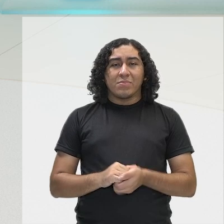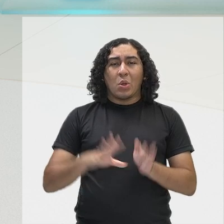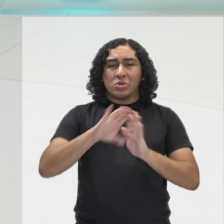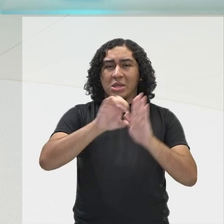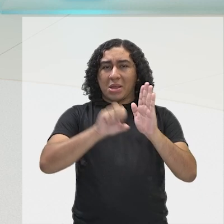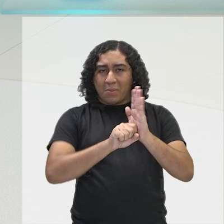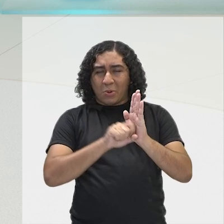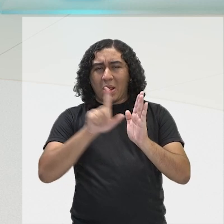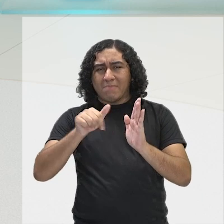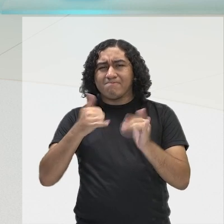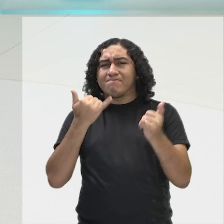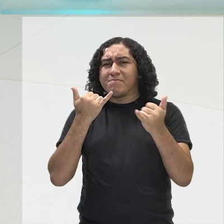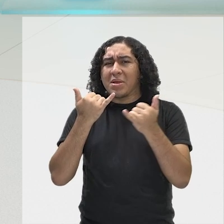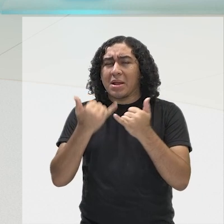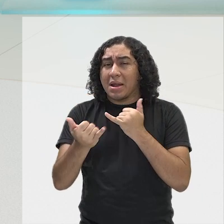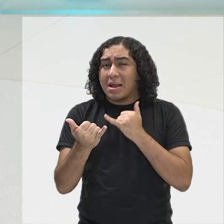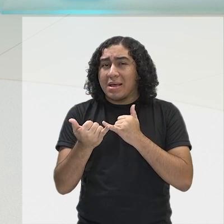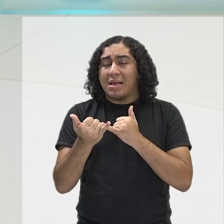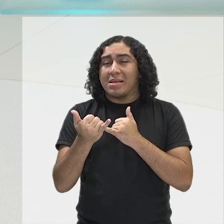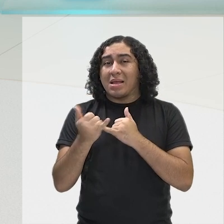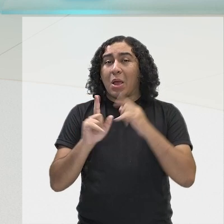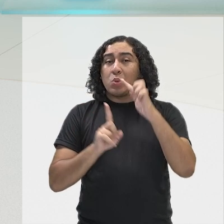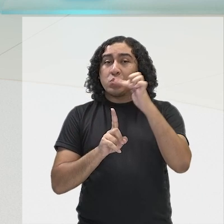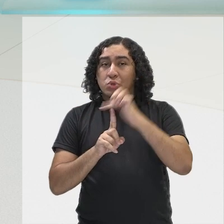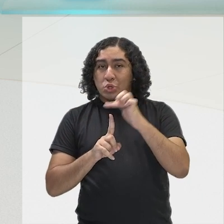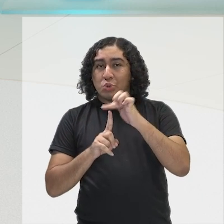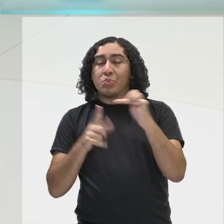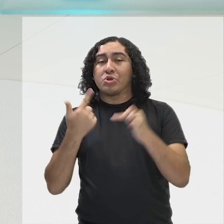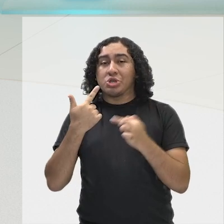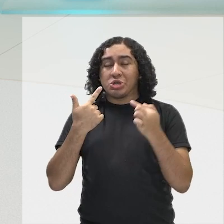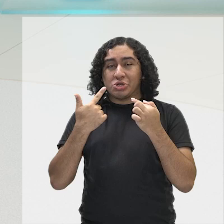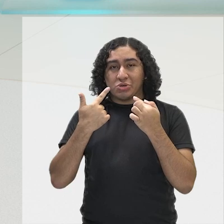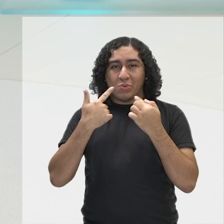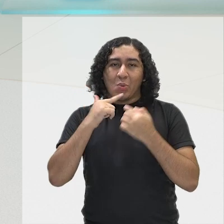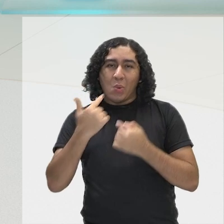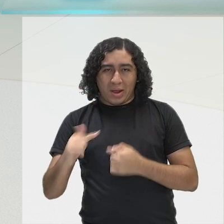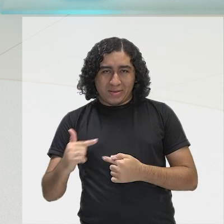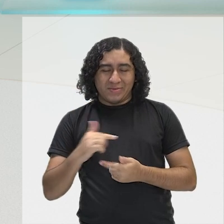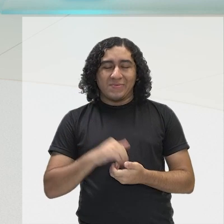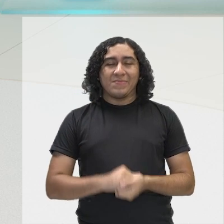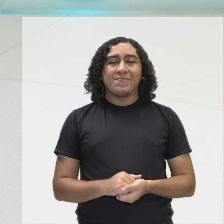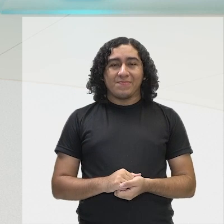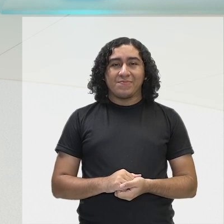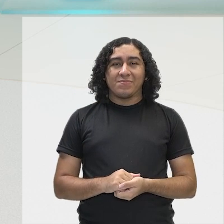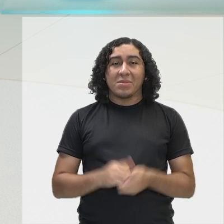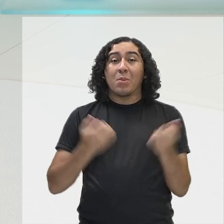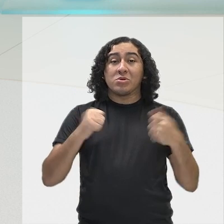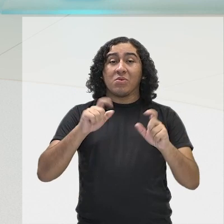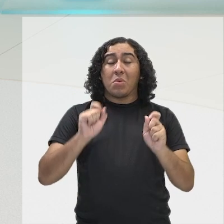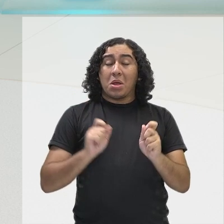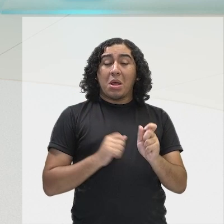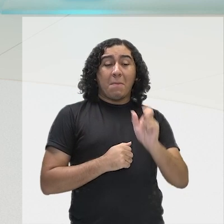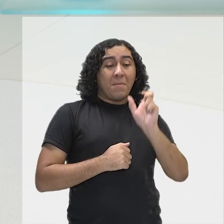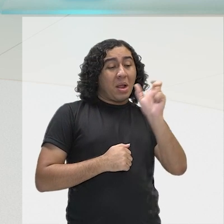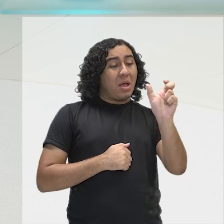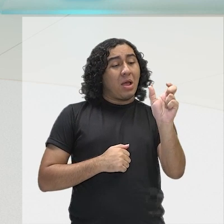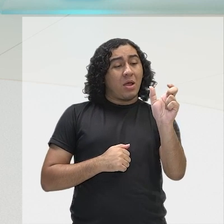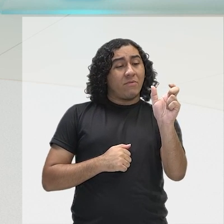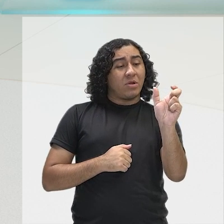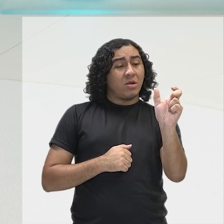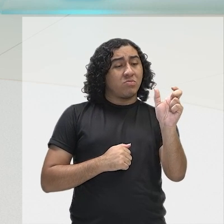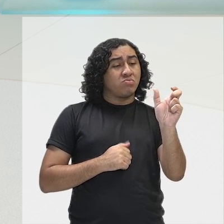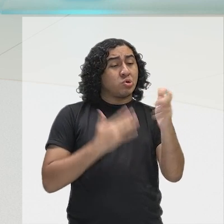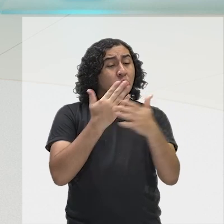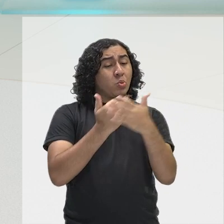se tornou um tipo de linguagem, de maneira que você pode substituir uma palavra por